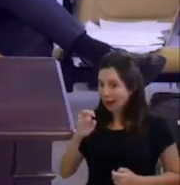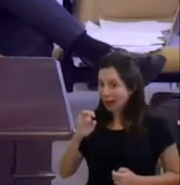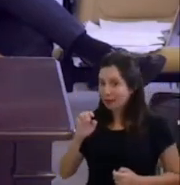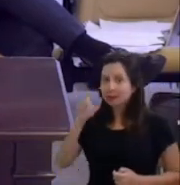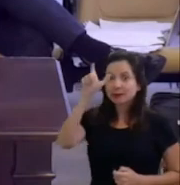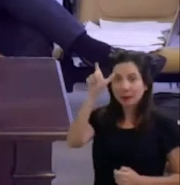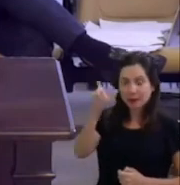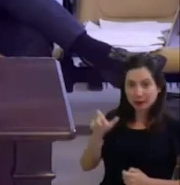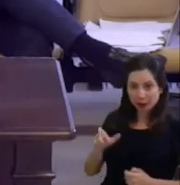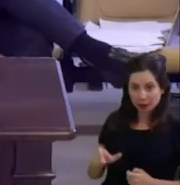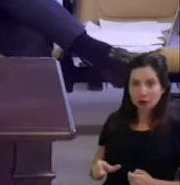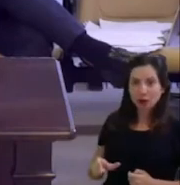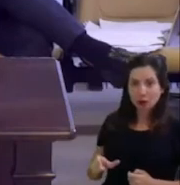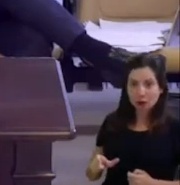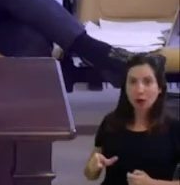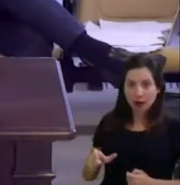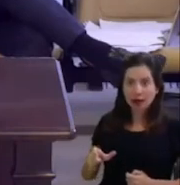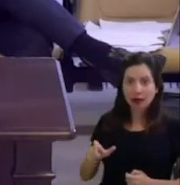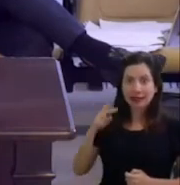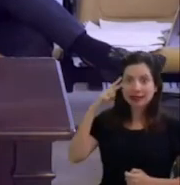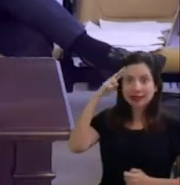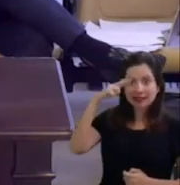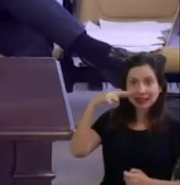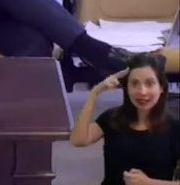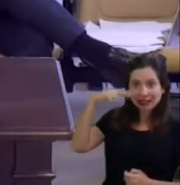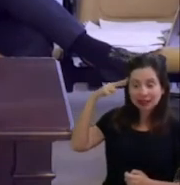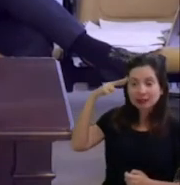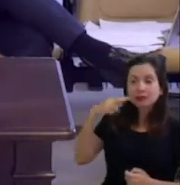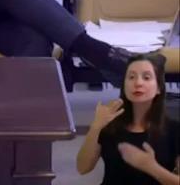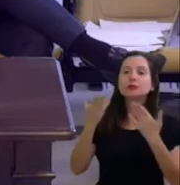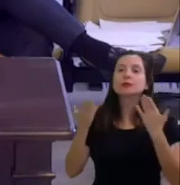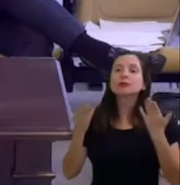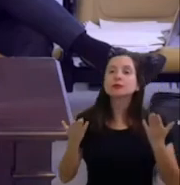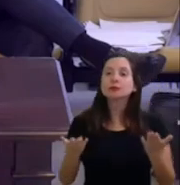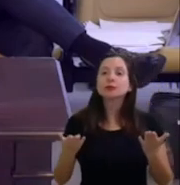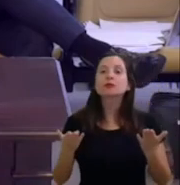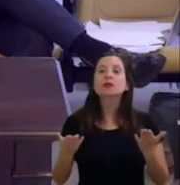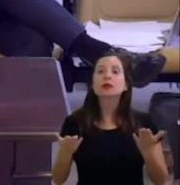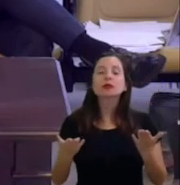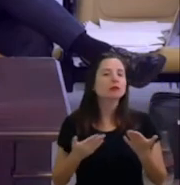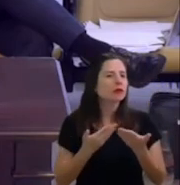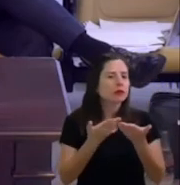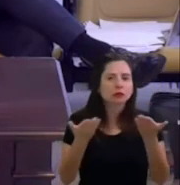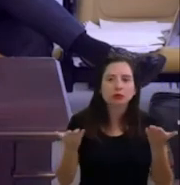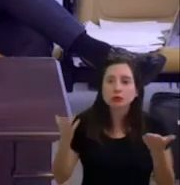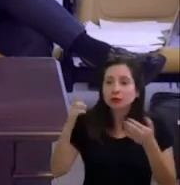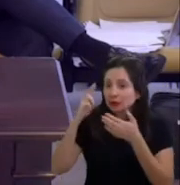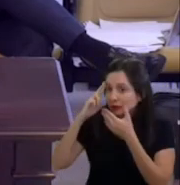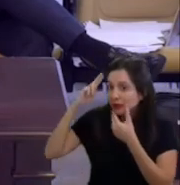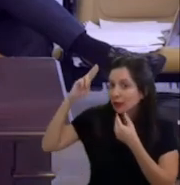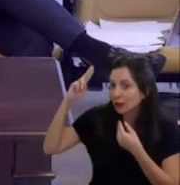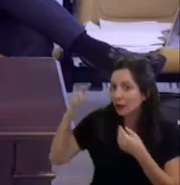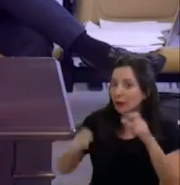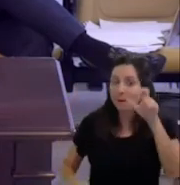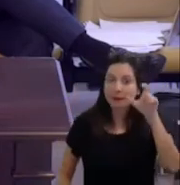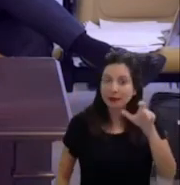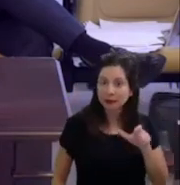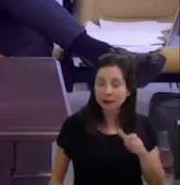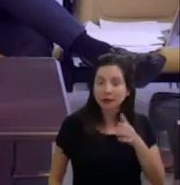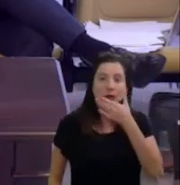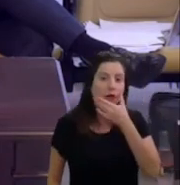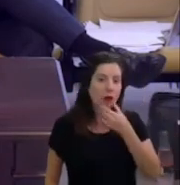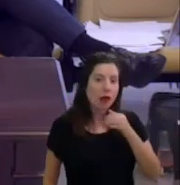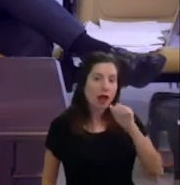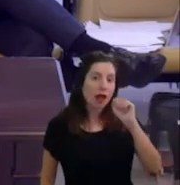Partido Podemos, Álvaro Dias subiu no palco também. Excelências, Álvaro Dias, se me permitem aqui dizer o